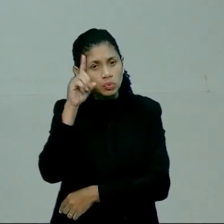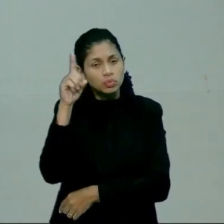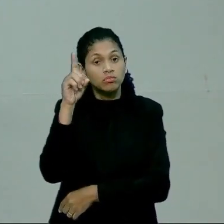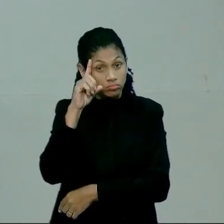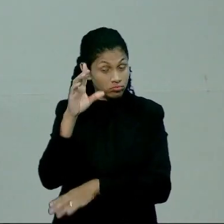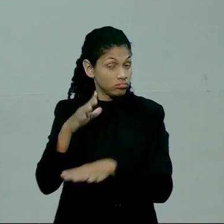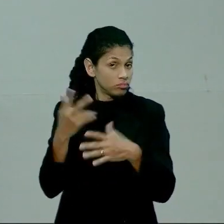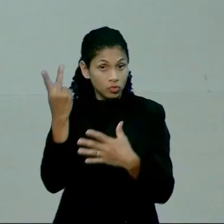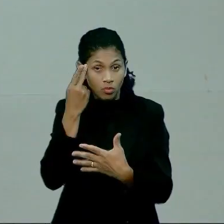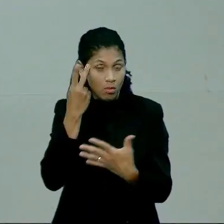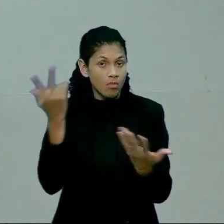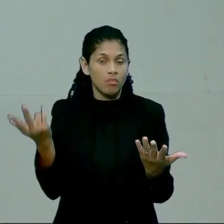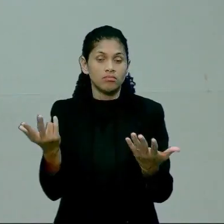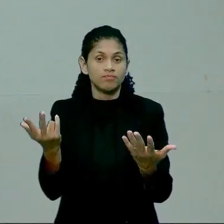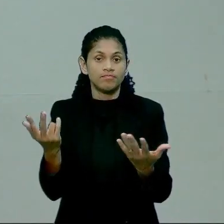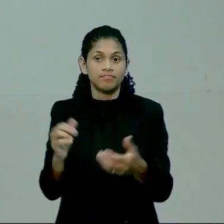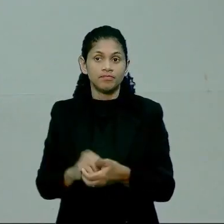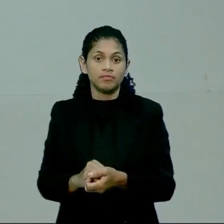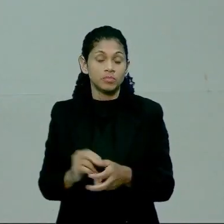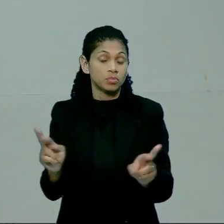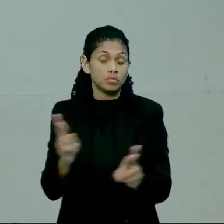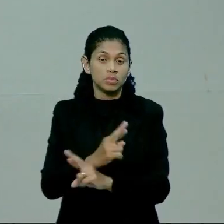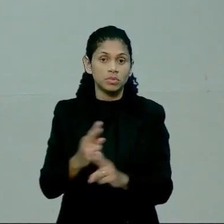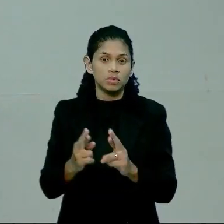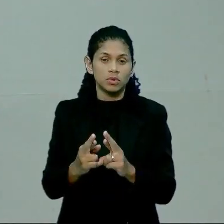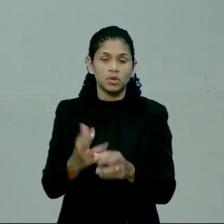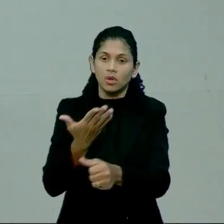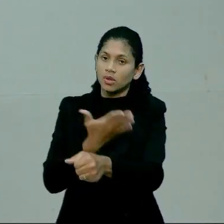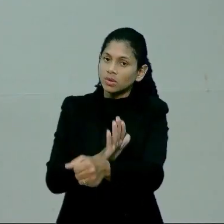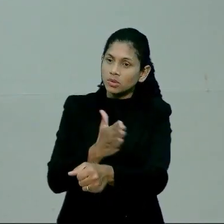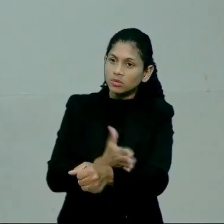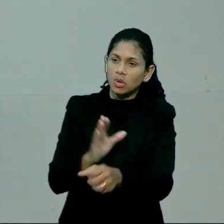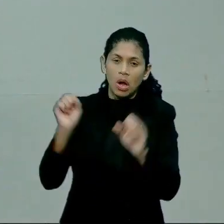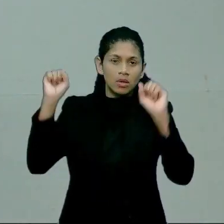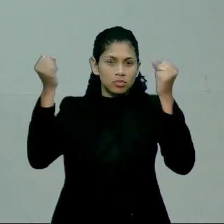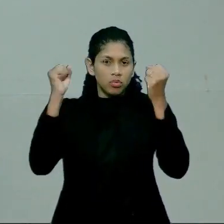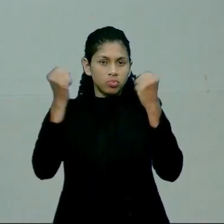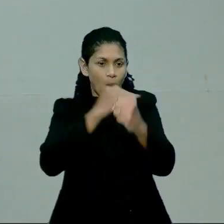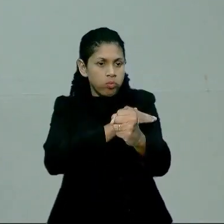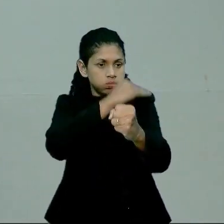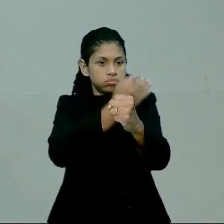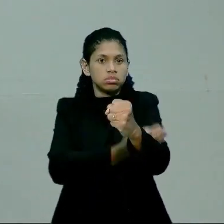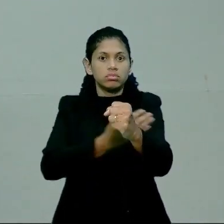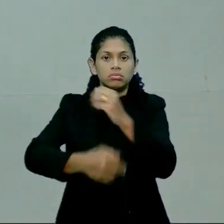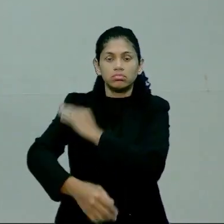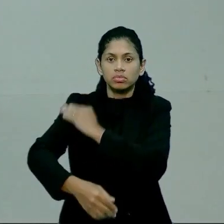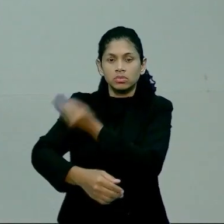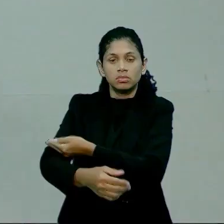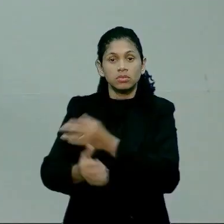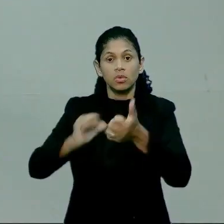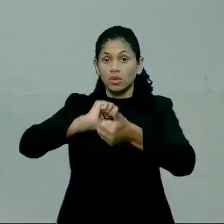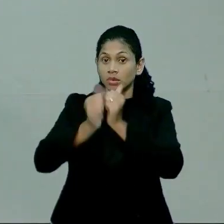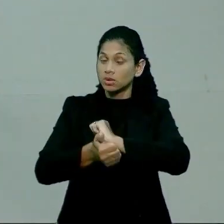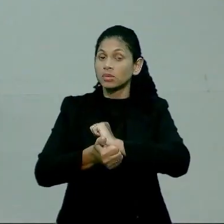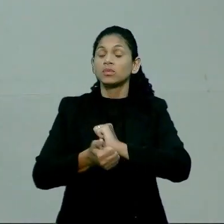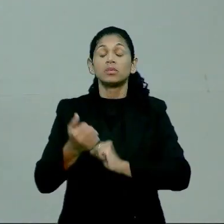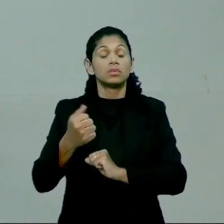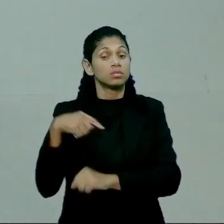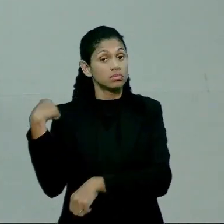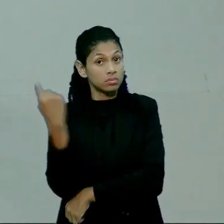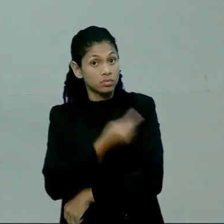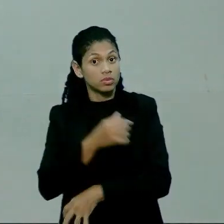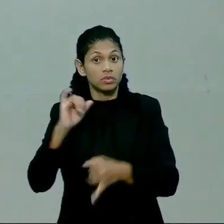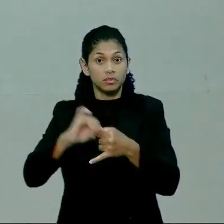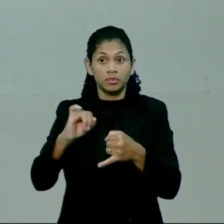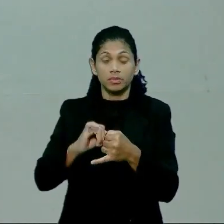necessariamente vai ser apenas atrelado ao treinamento, a uma musculação, a um esporte que a gente executa. Eu posso estar em casa